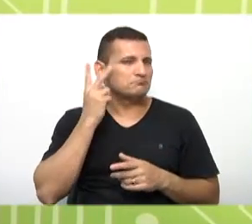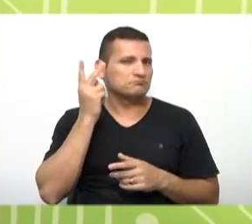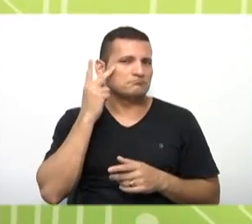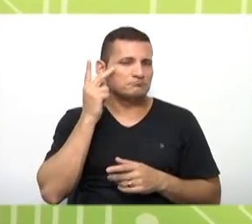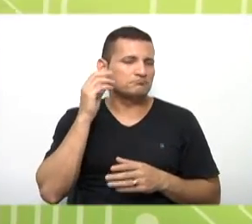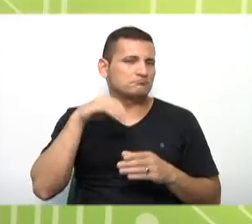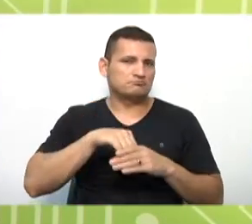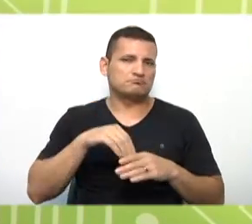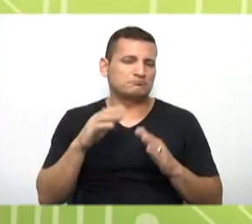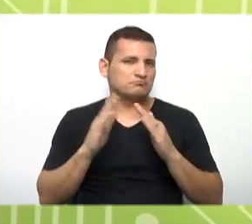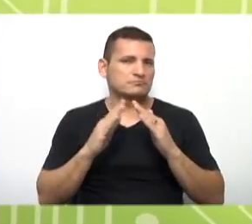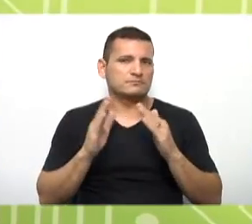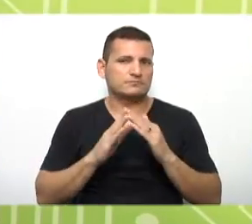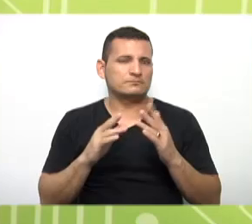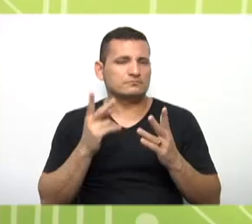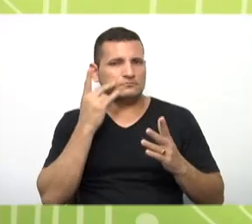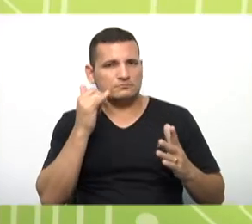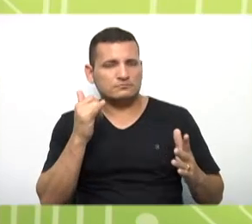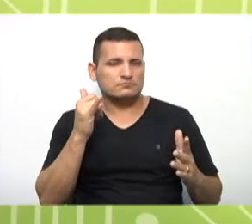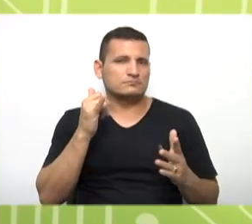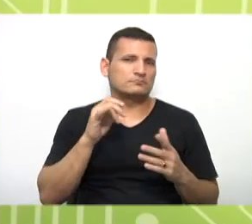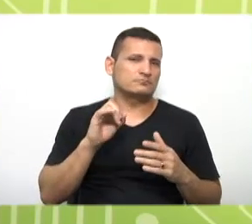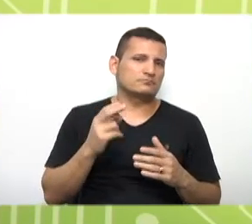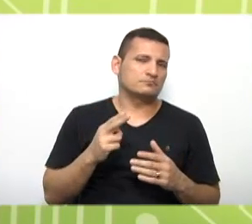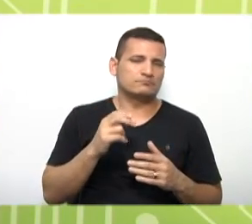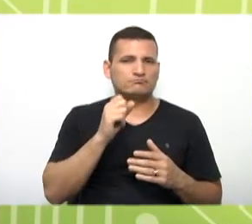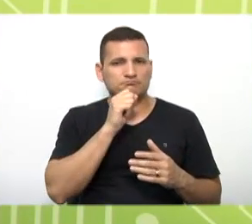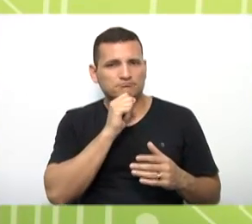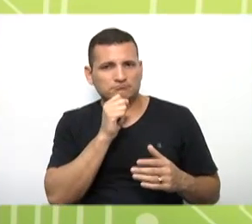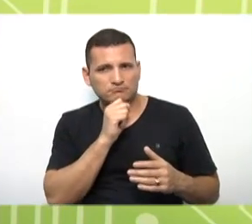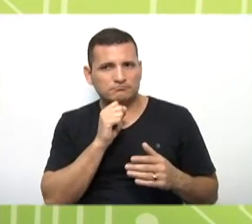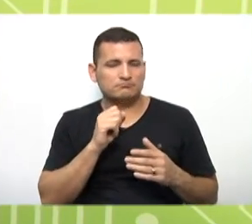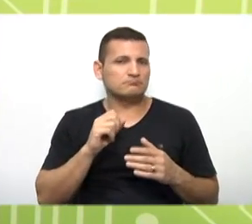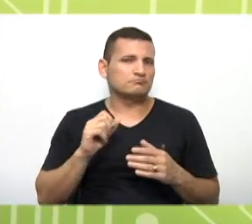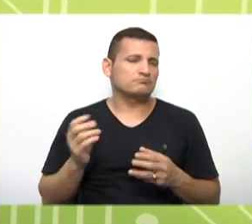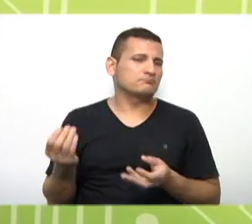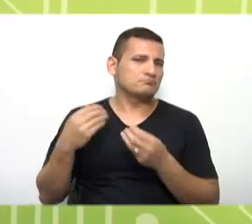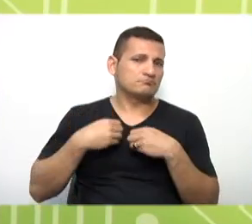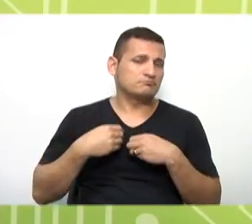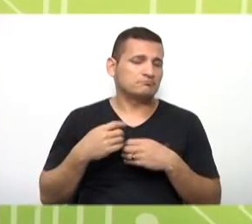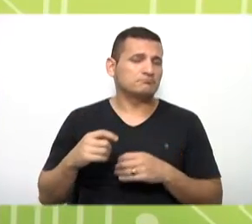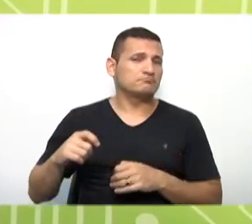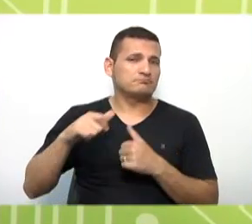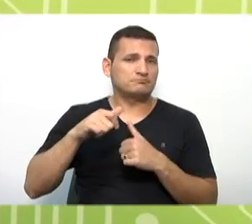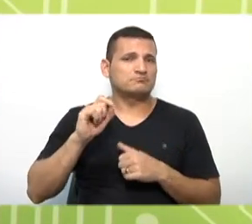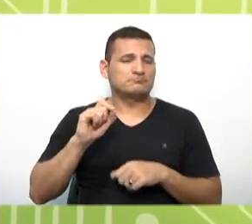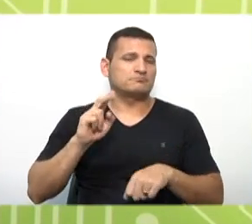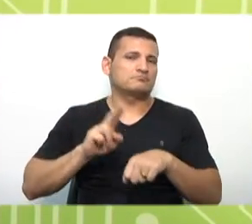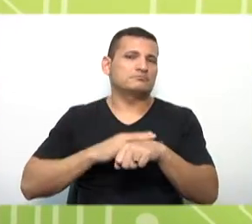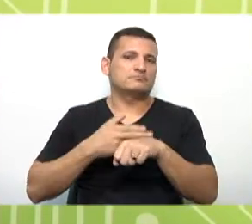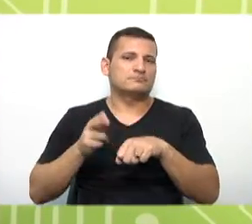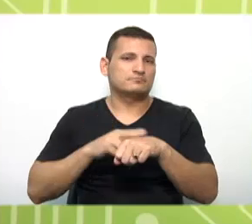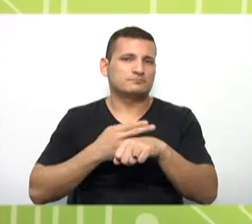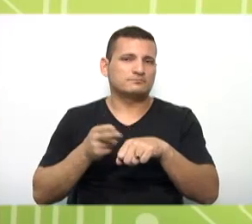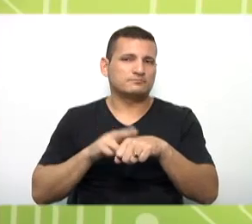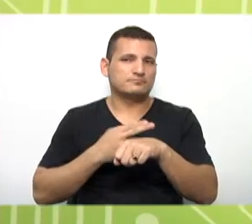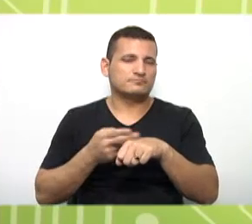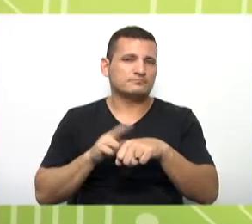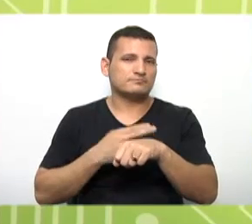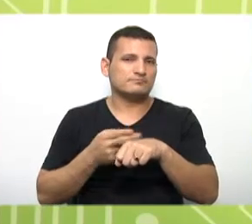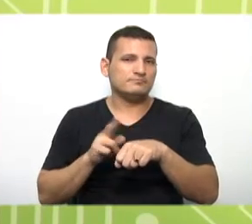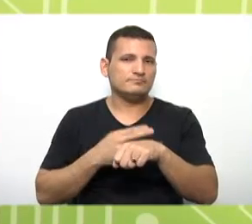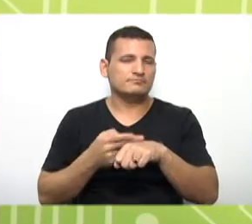nossa casa, os nossos pais ou avós, alguém, dá uma recompensa chocolate, uma